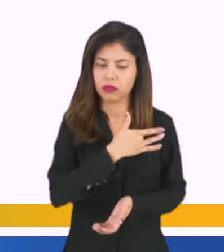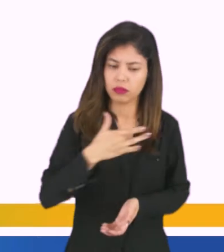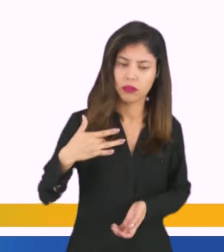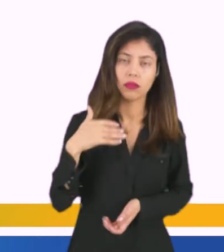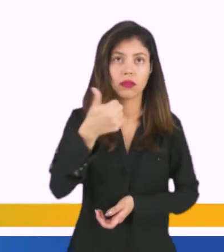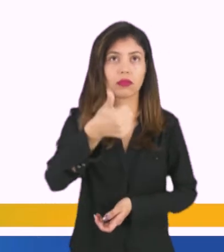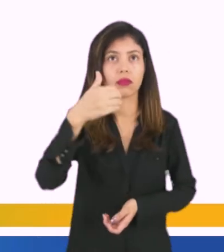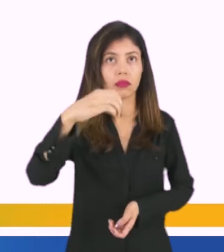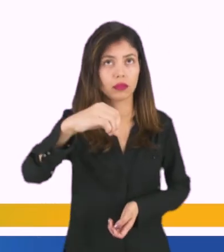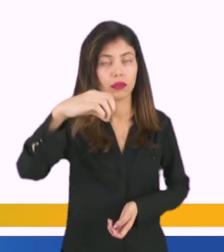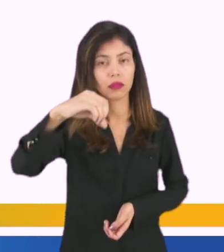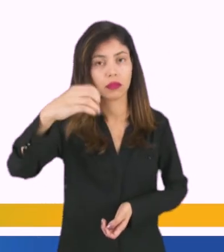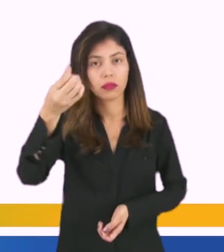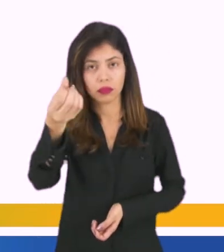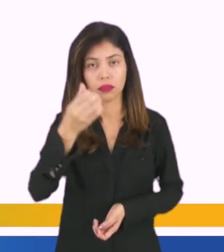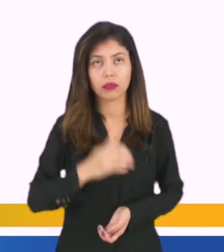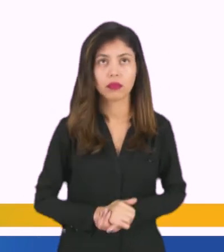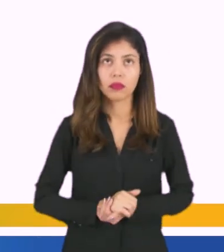de